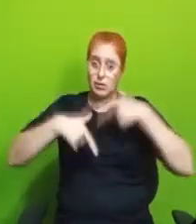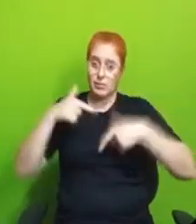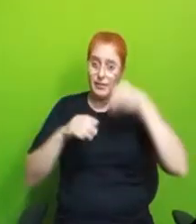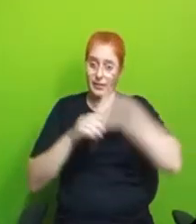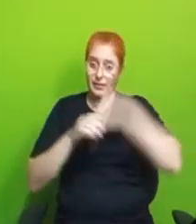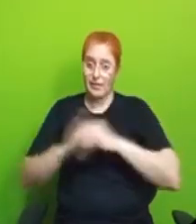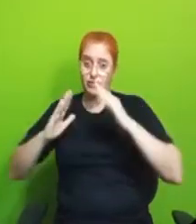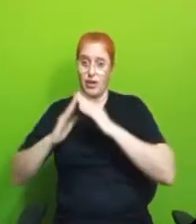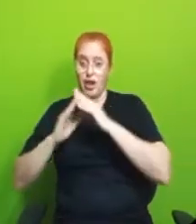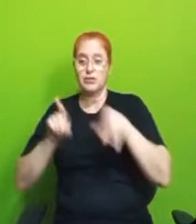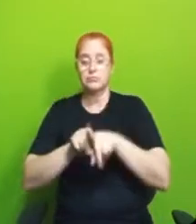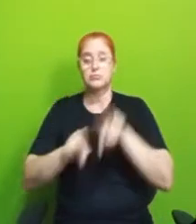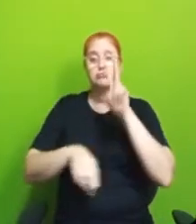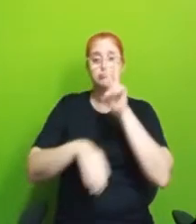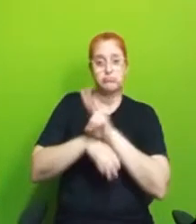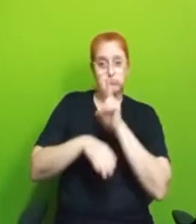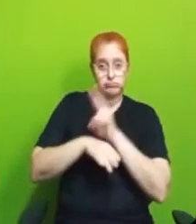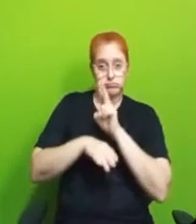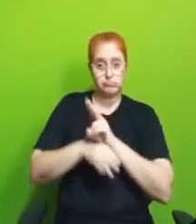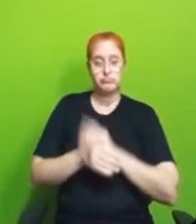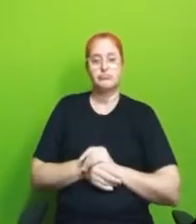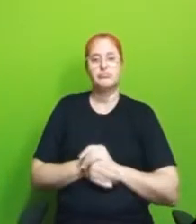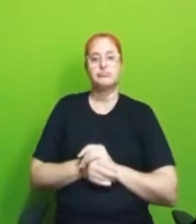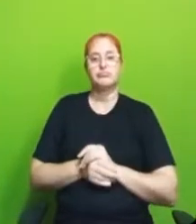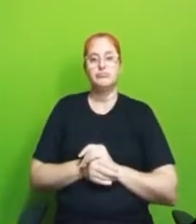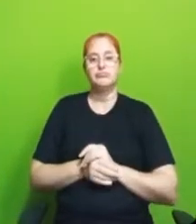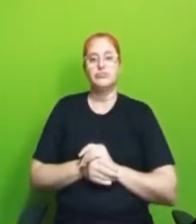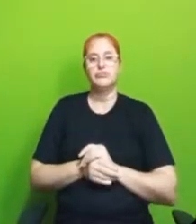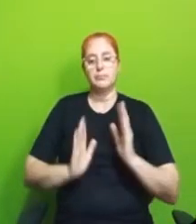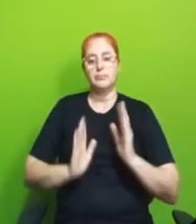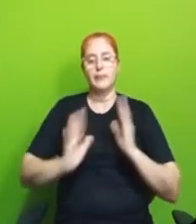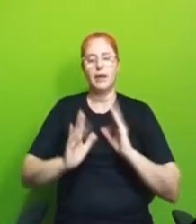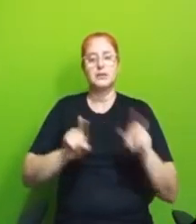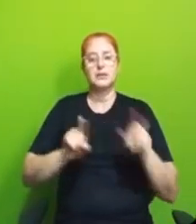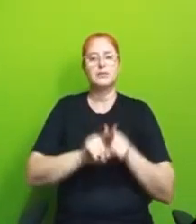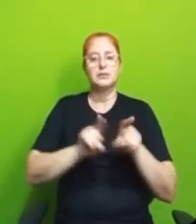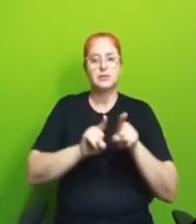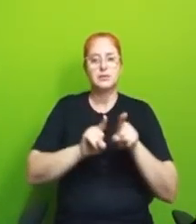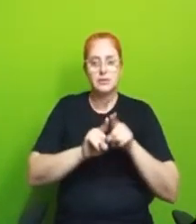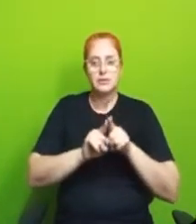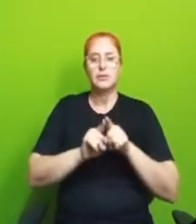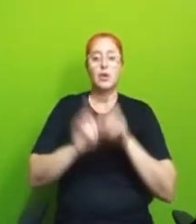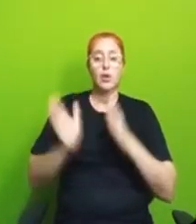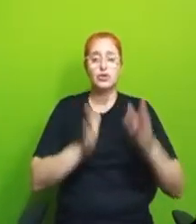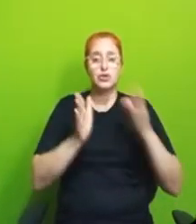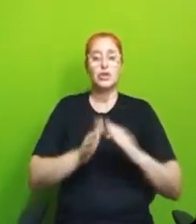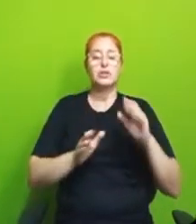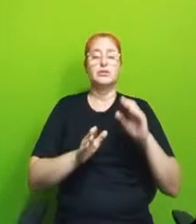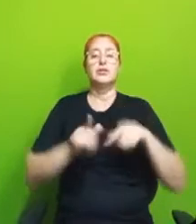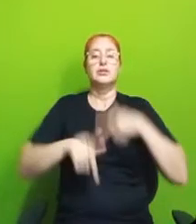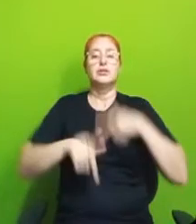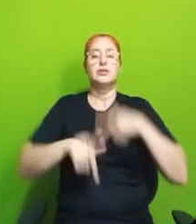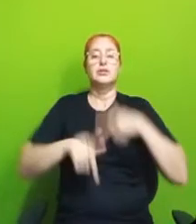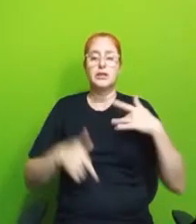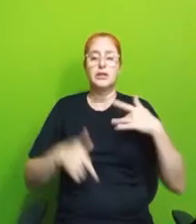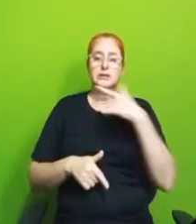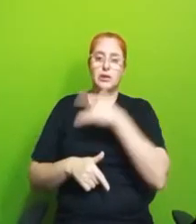né, durante algum tempo, e o cotidiano dos serviços de saúde, isso de maneira mais restrita, né,